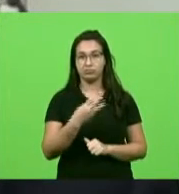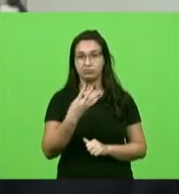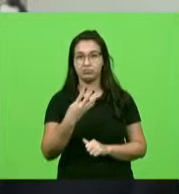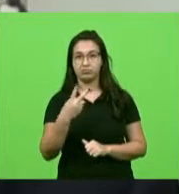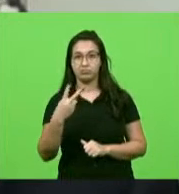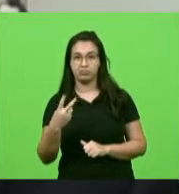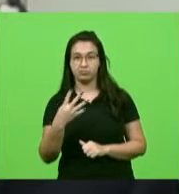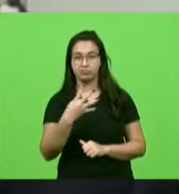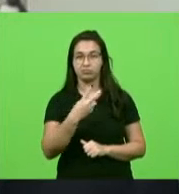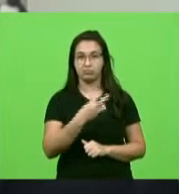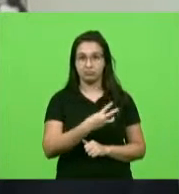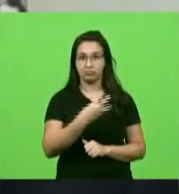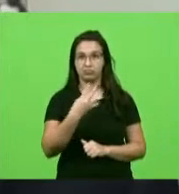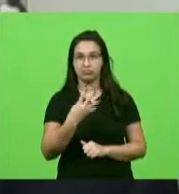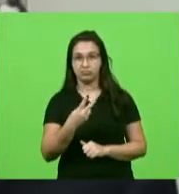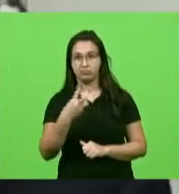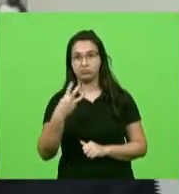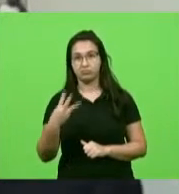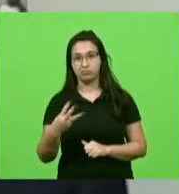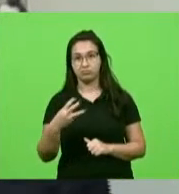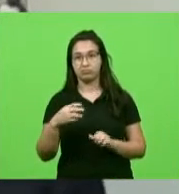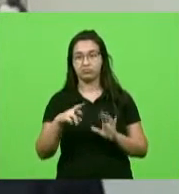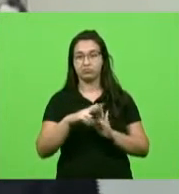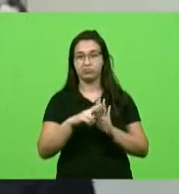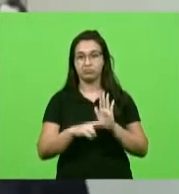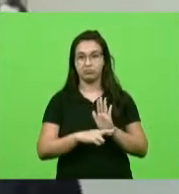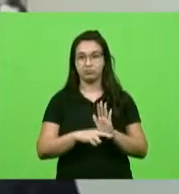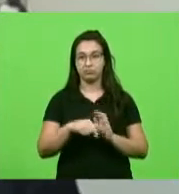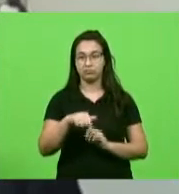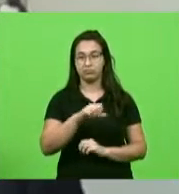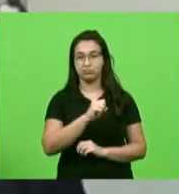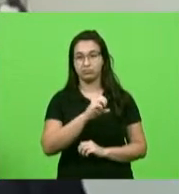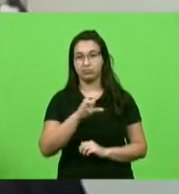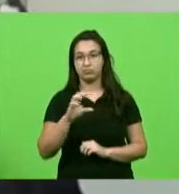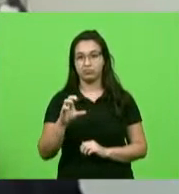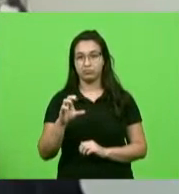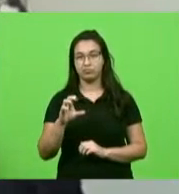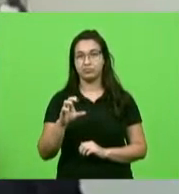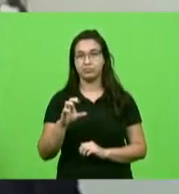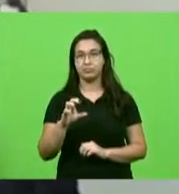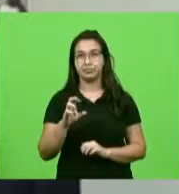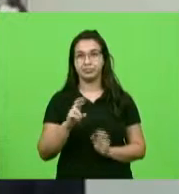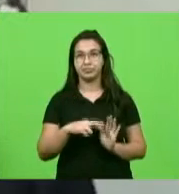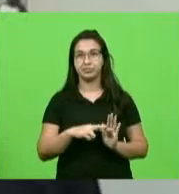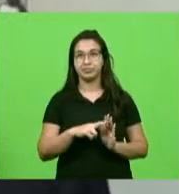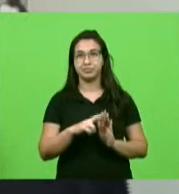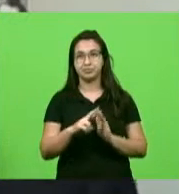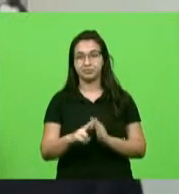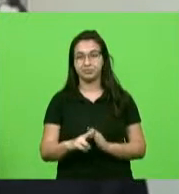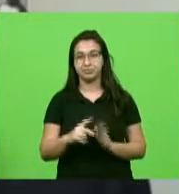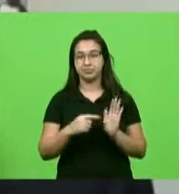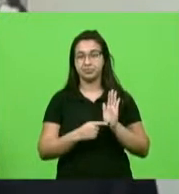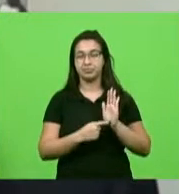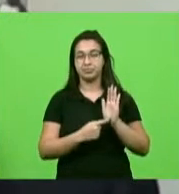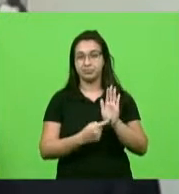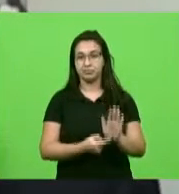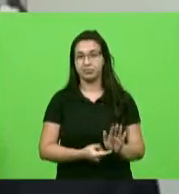e 343 do Regimento Interno da Assembleia Legislativa do Estado de Santa Catarina, a representação que trata da